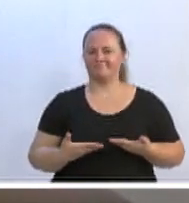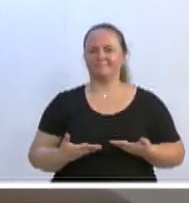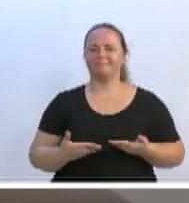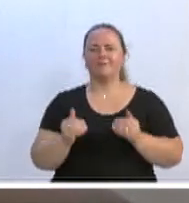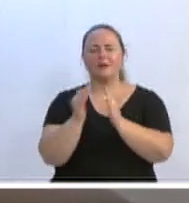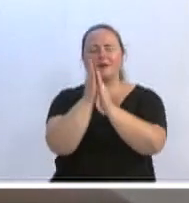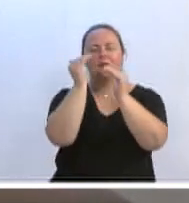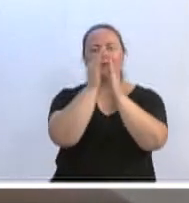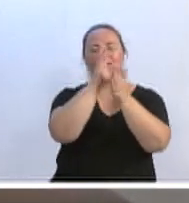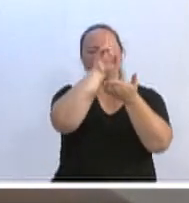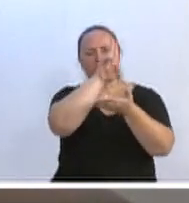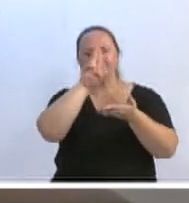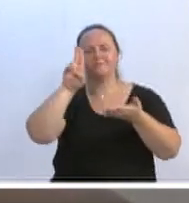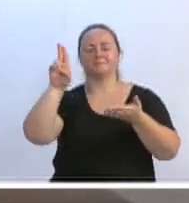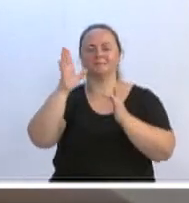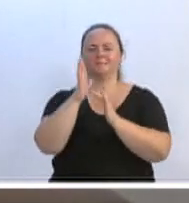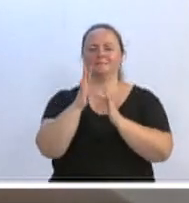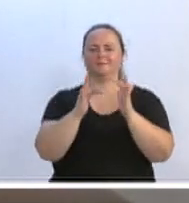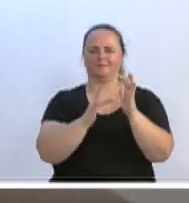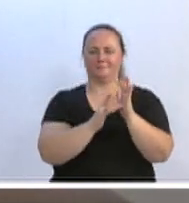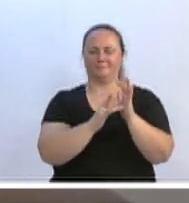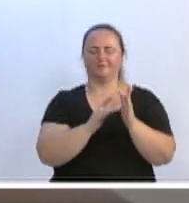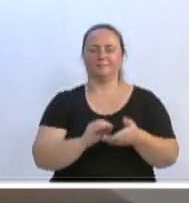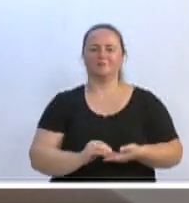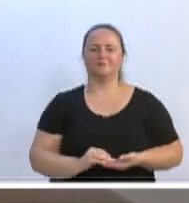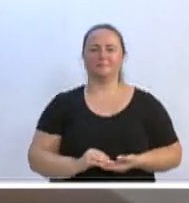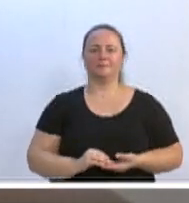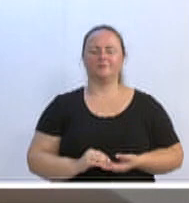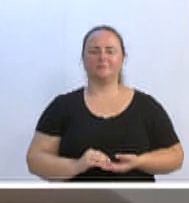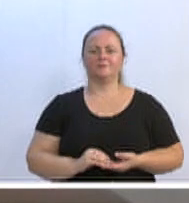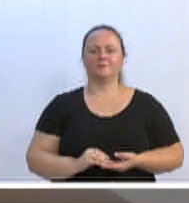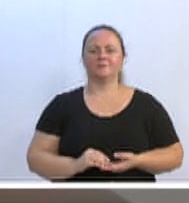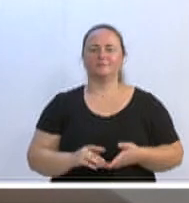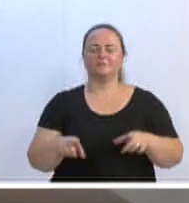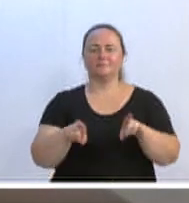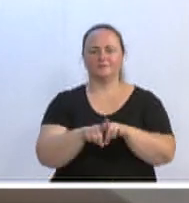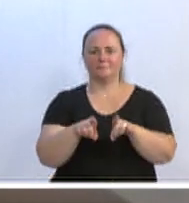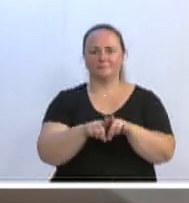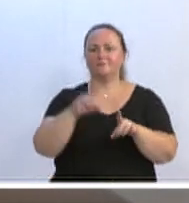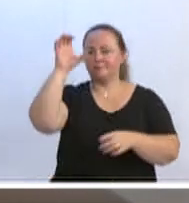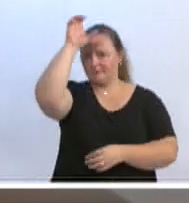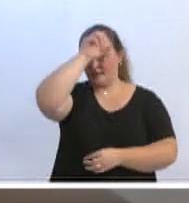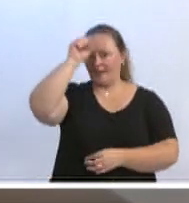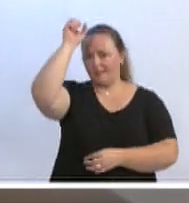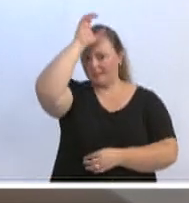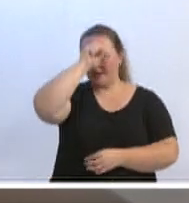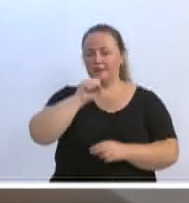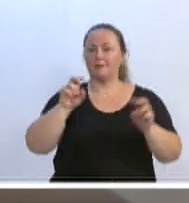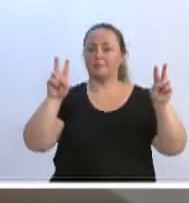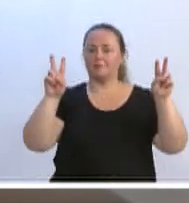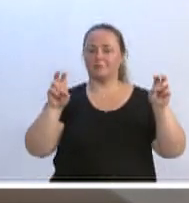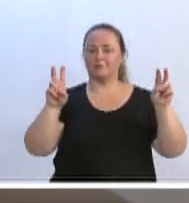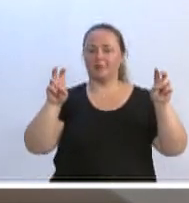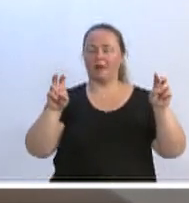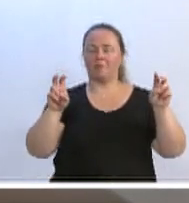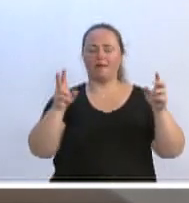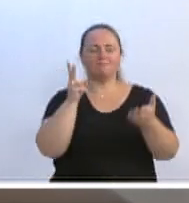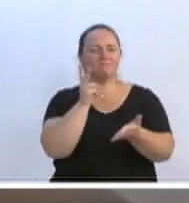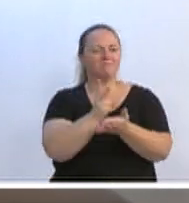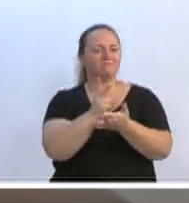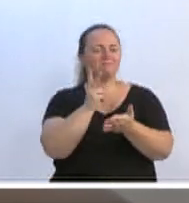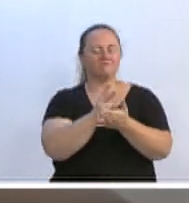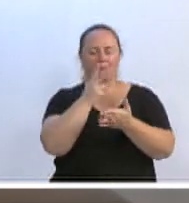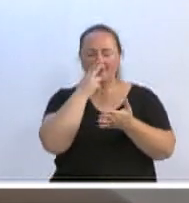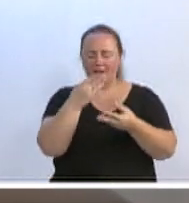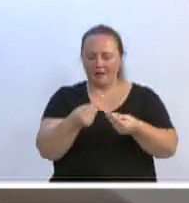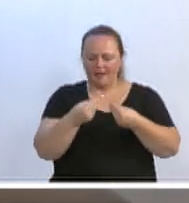Senhor. Aprendemos também a respeito de um assunto que nos trouxe muita alegria,